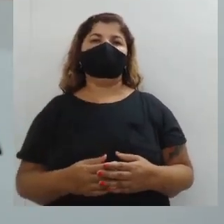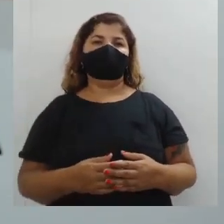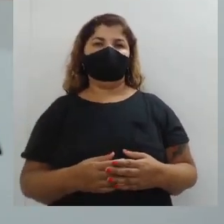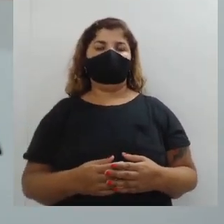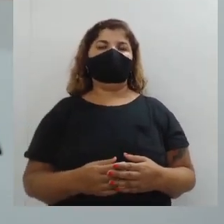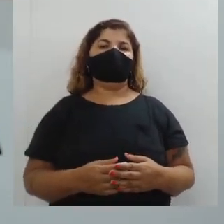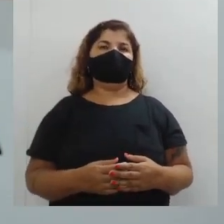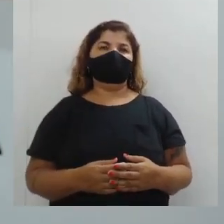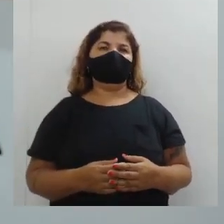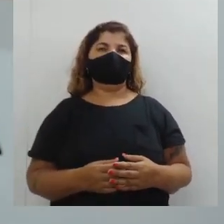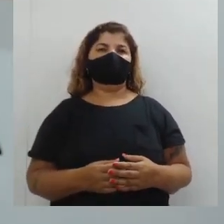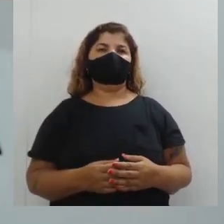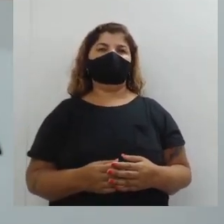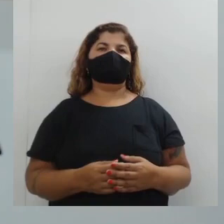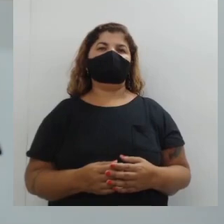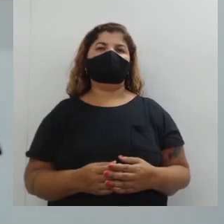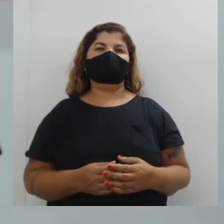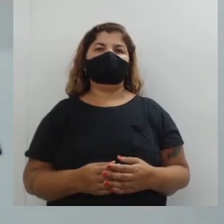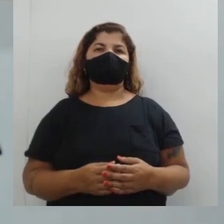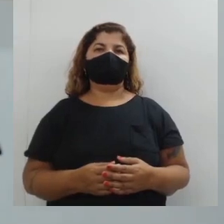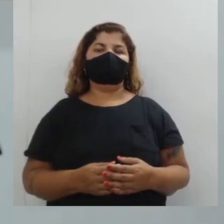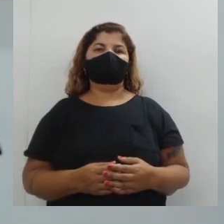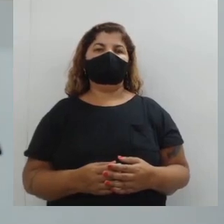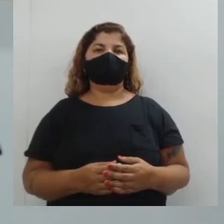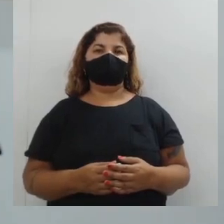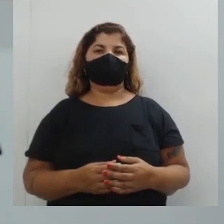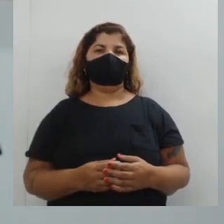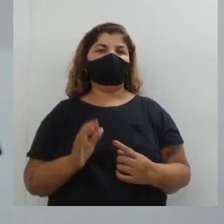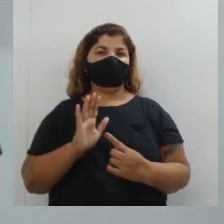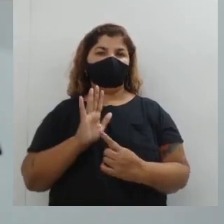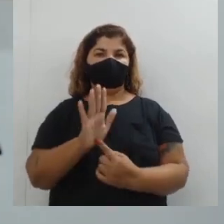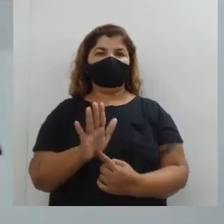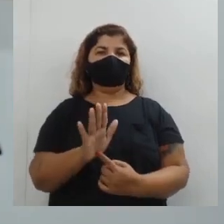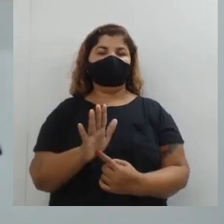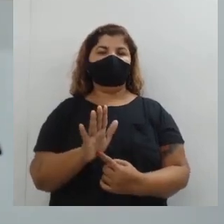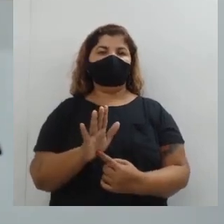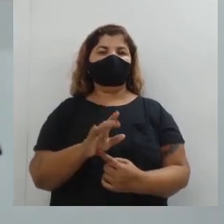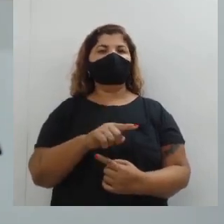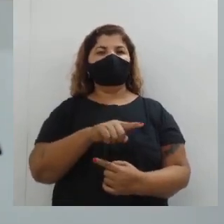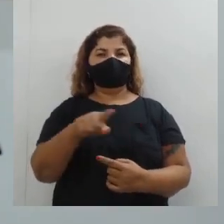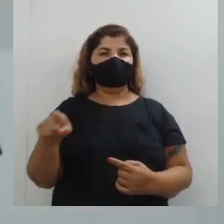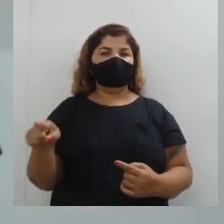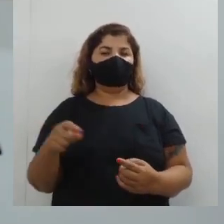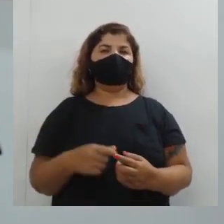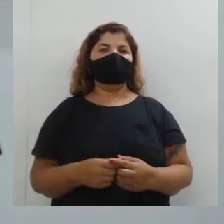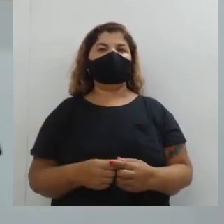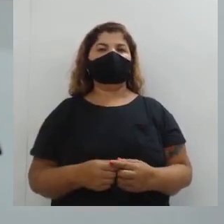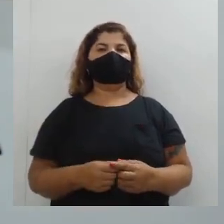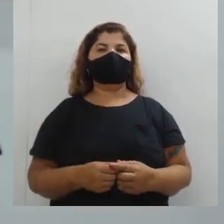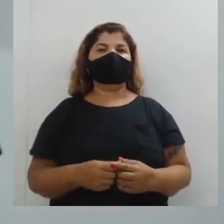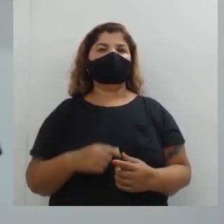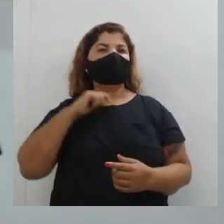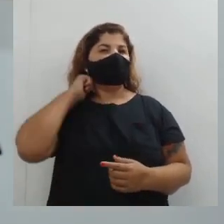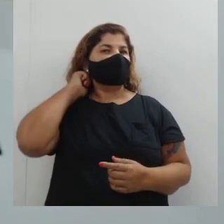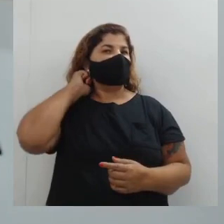o slide, eu quero mostrar a vocês que